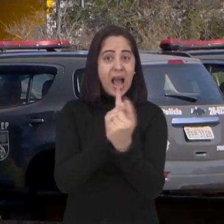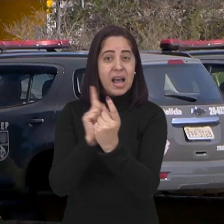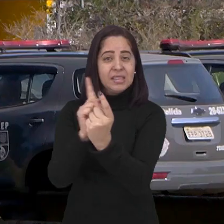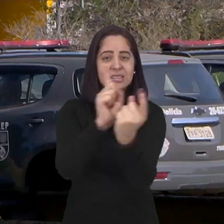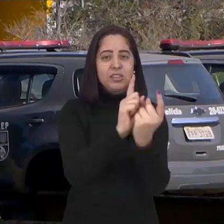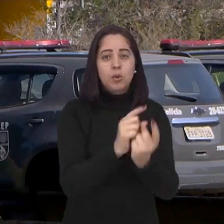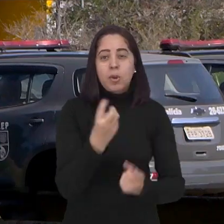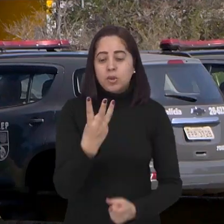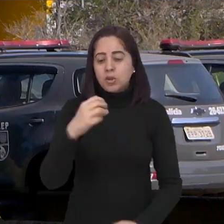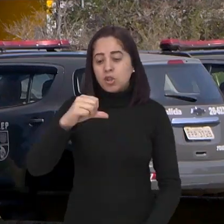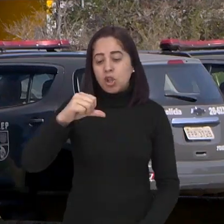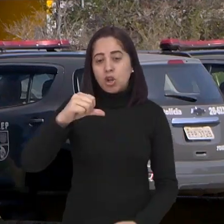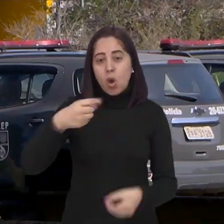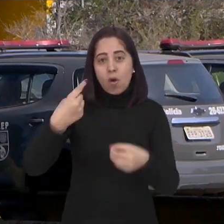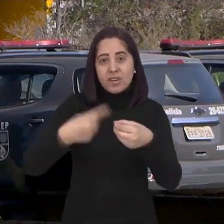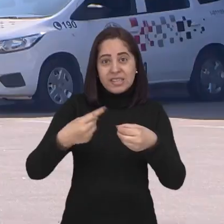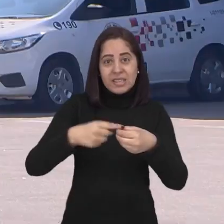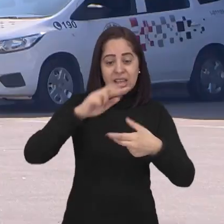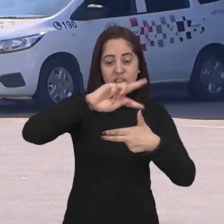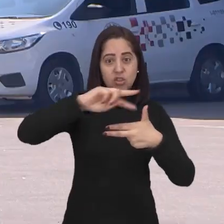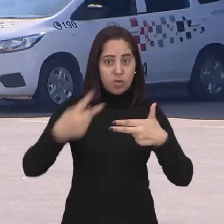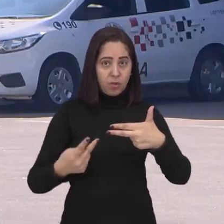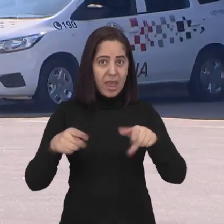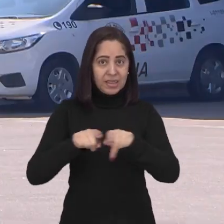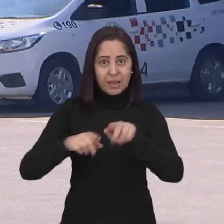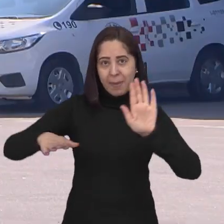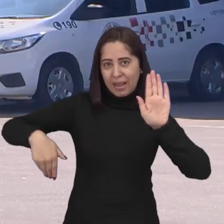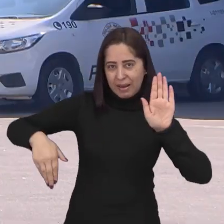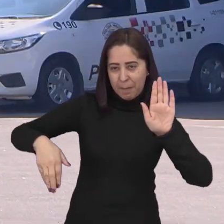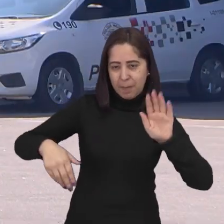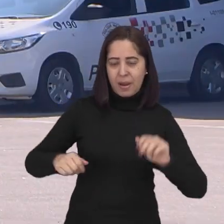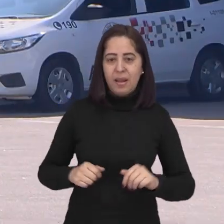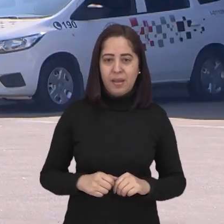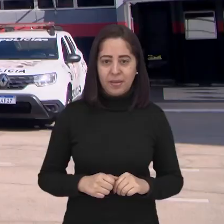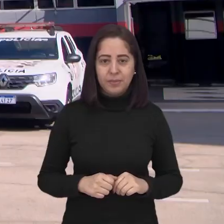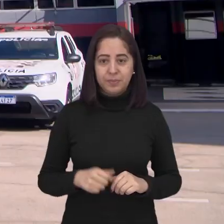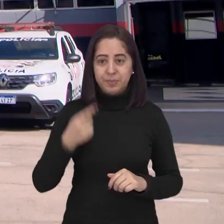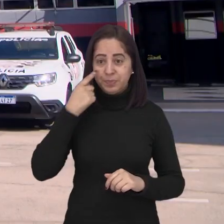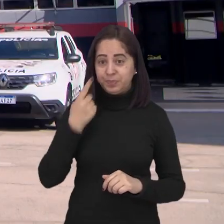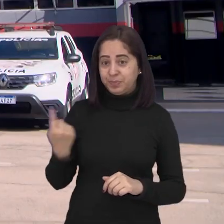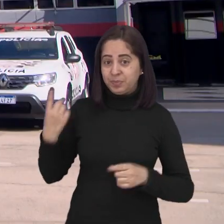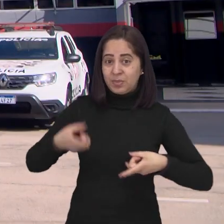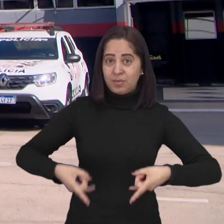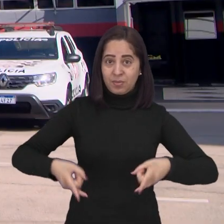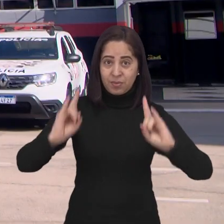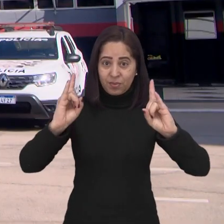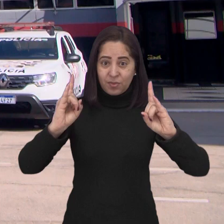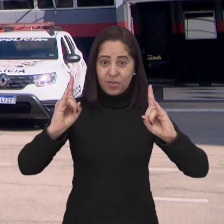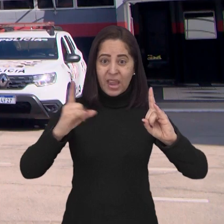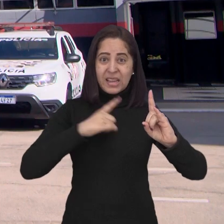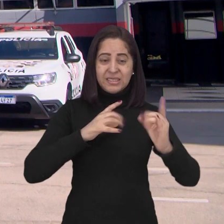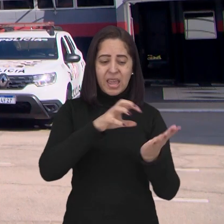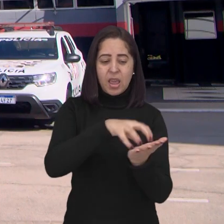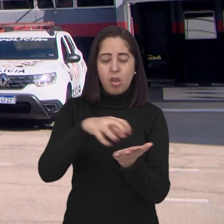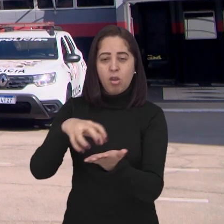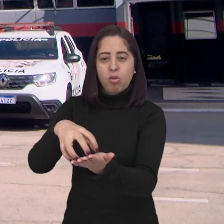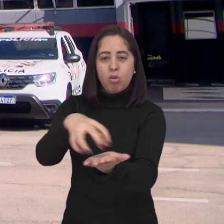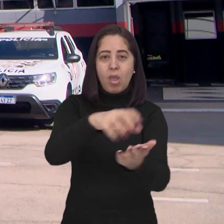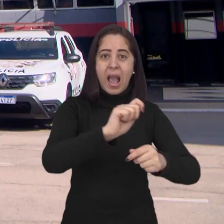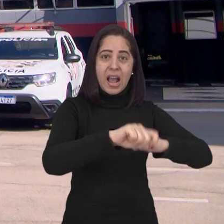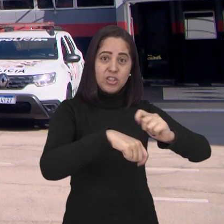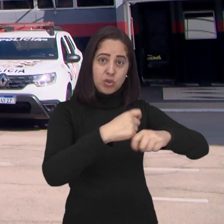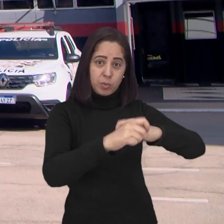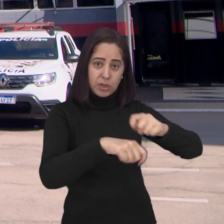e atende 39 municípios do Vale do Paraíba e Litoral Norte. Neste prédio ficam alocados os